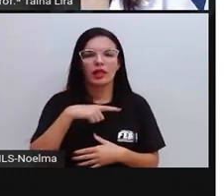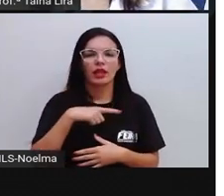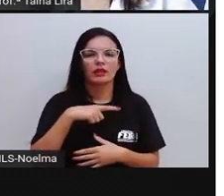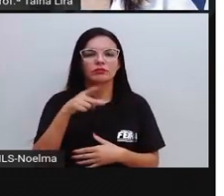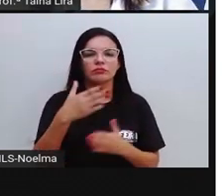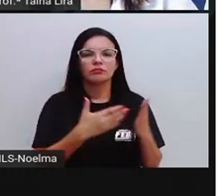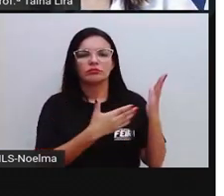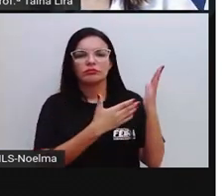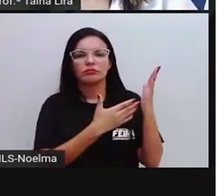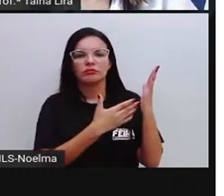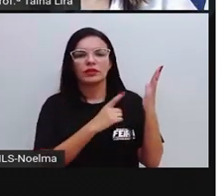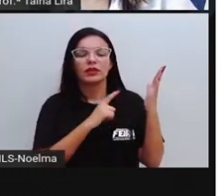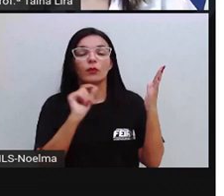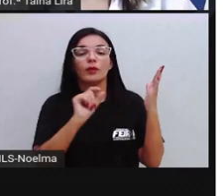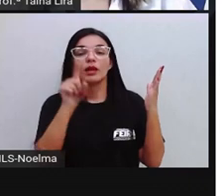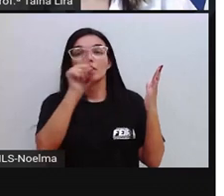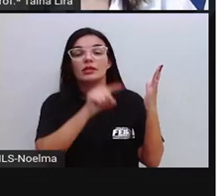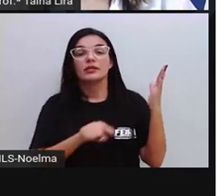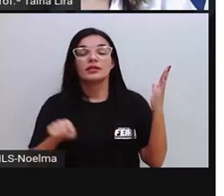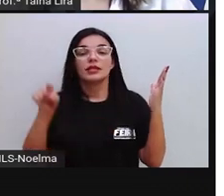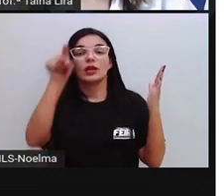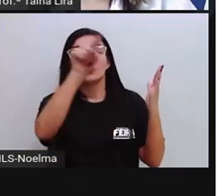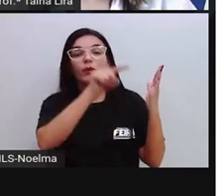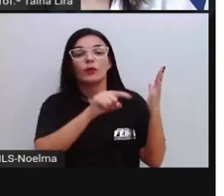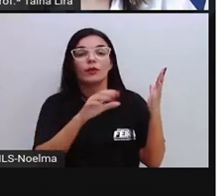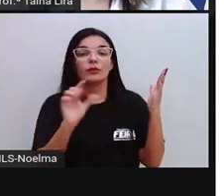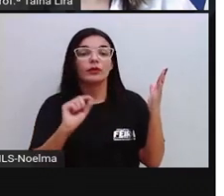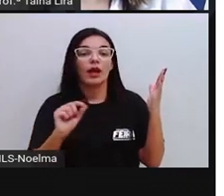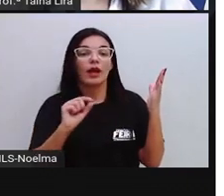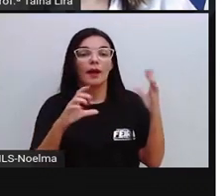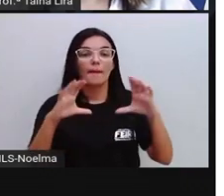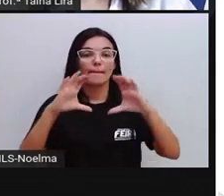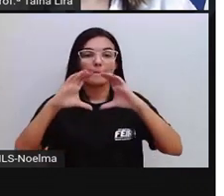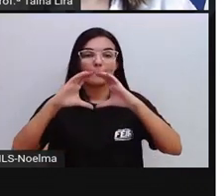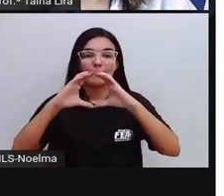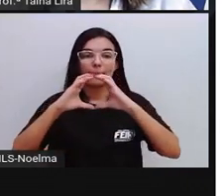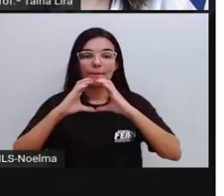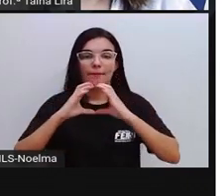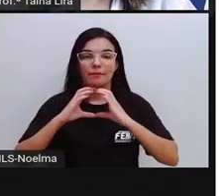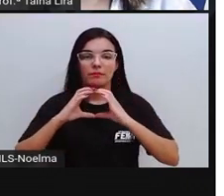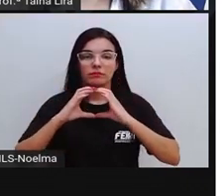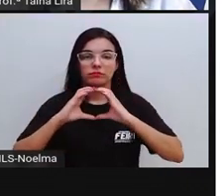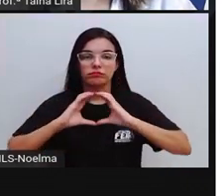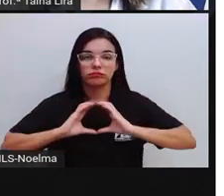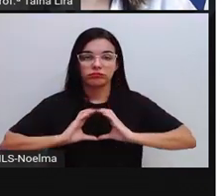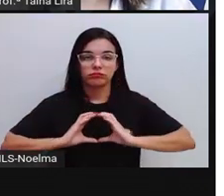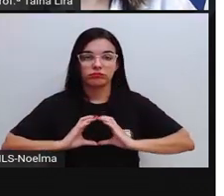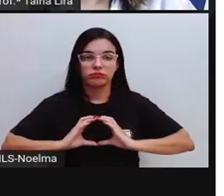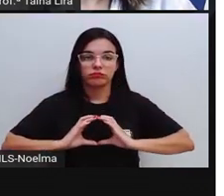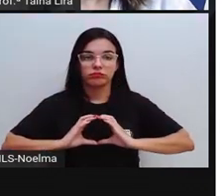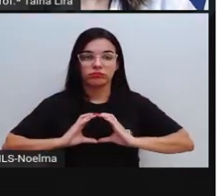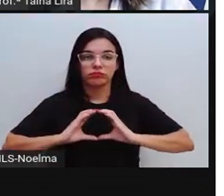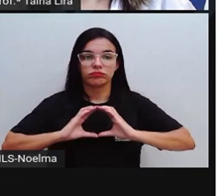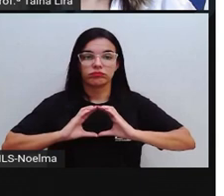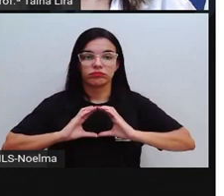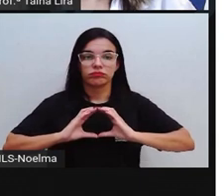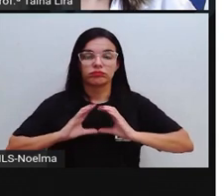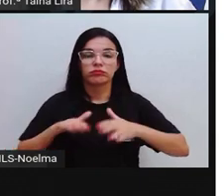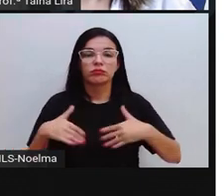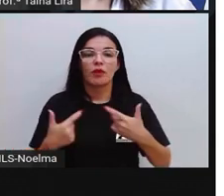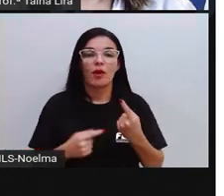os círculos nós já sabemos, né, segundo ano, que são as formas aqui, ó, redondas. Então, vamos contar?